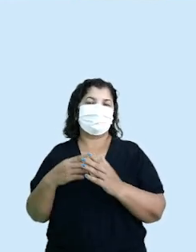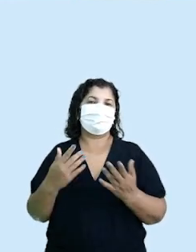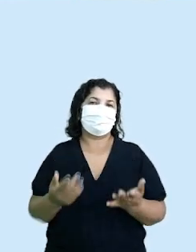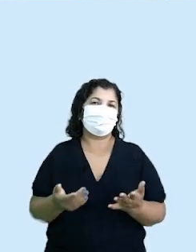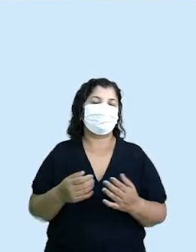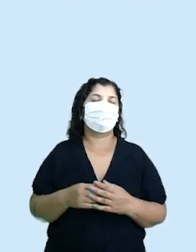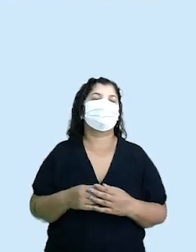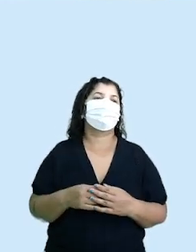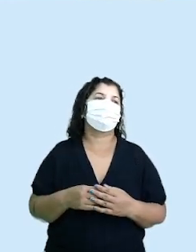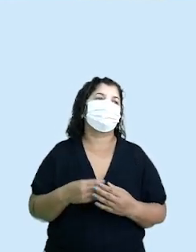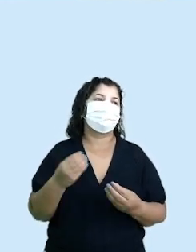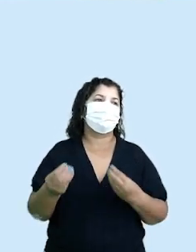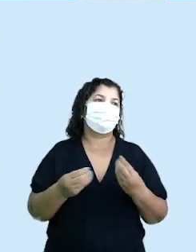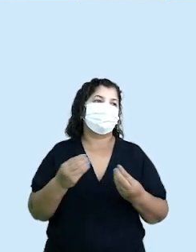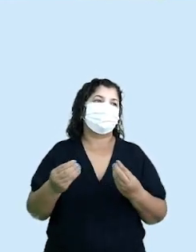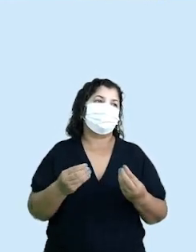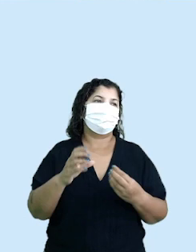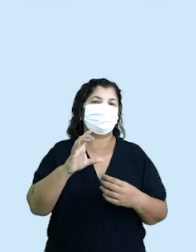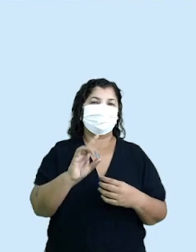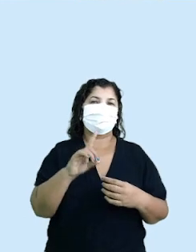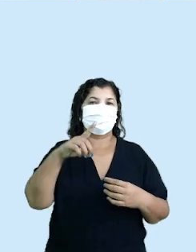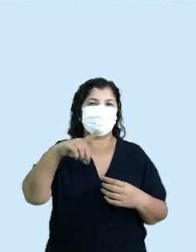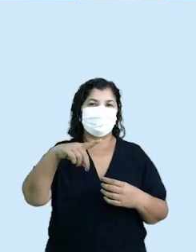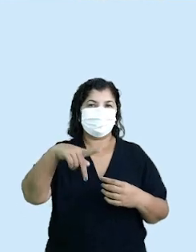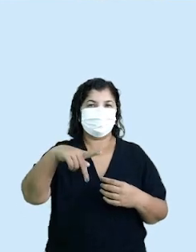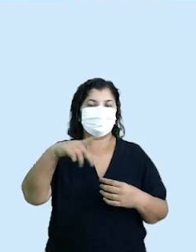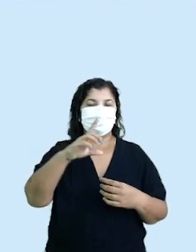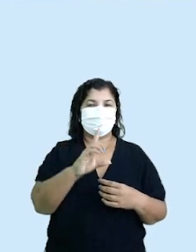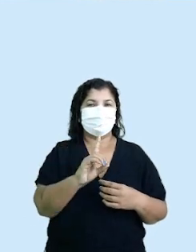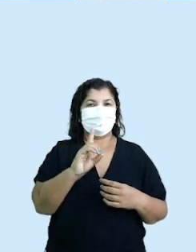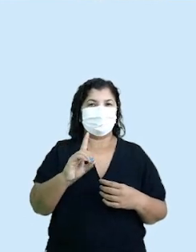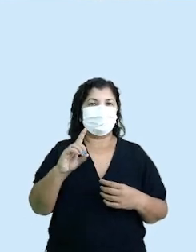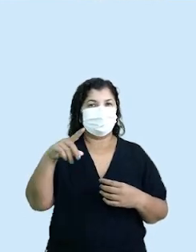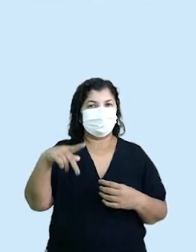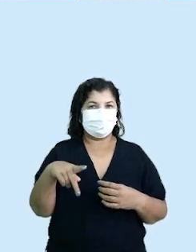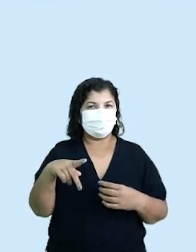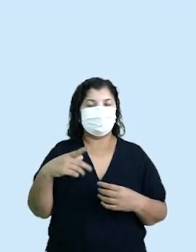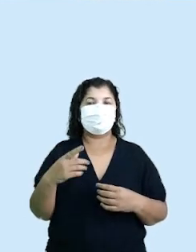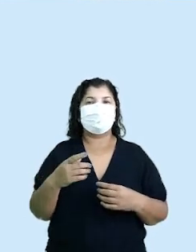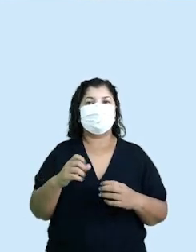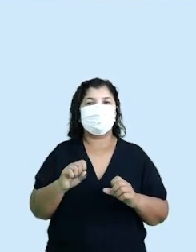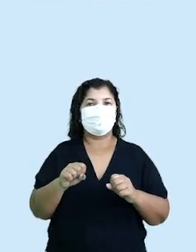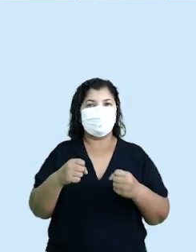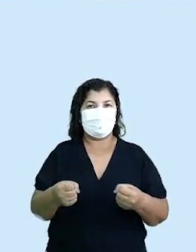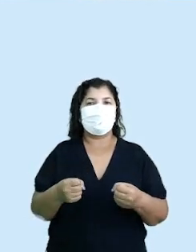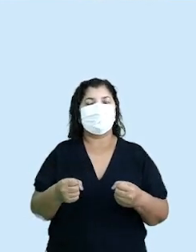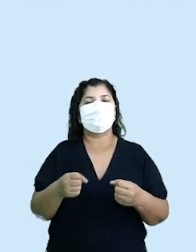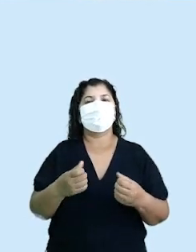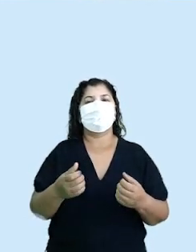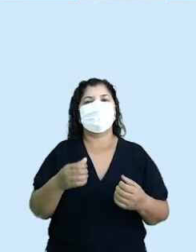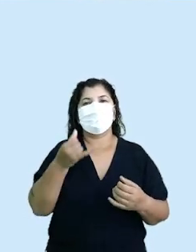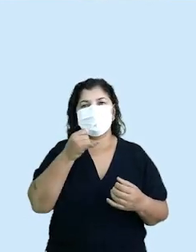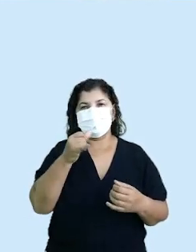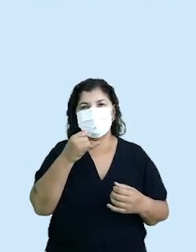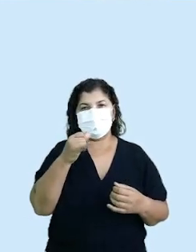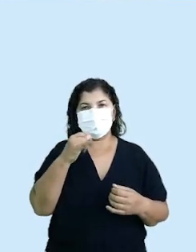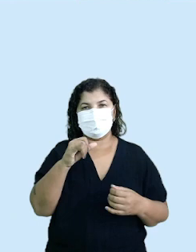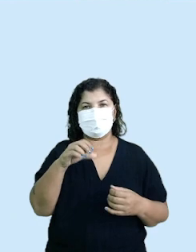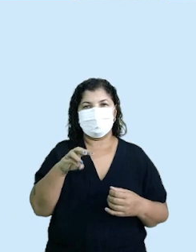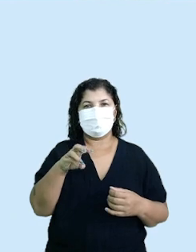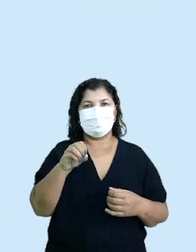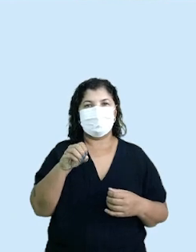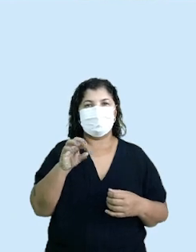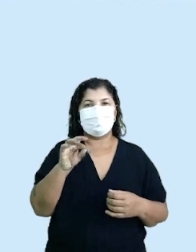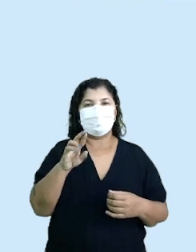na prática? A DDP, a força elétrica, vamos dizer assim, né? A força eletromotriz, que é o termo correto,